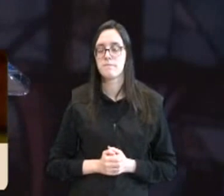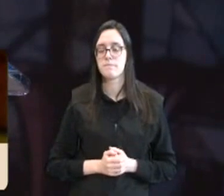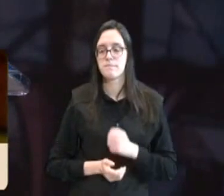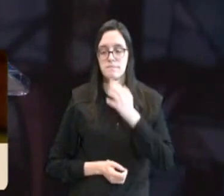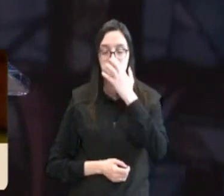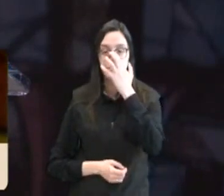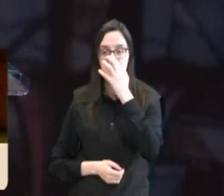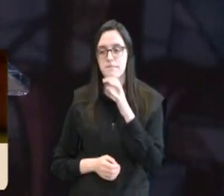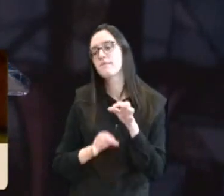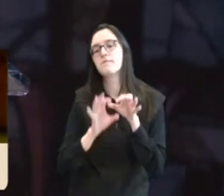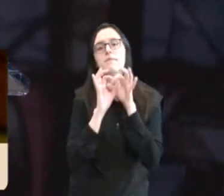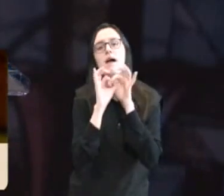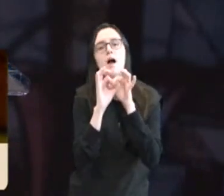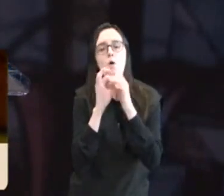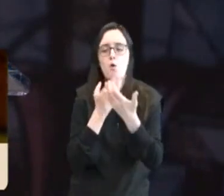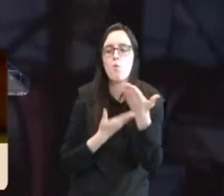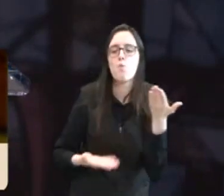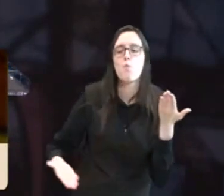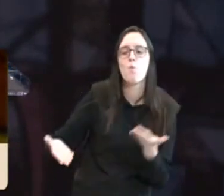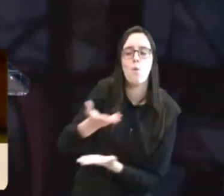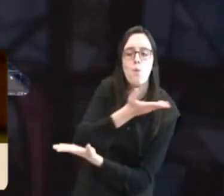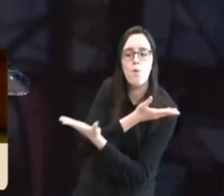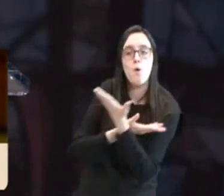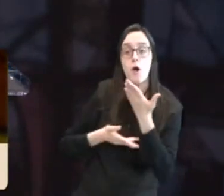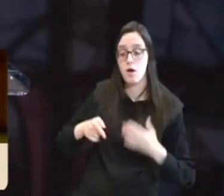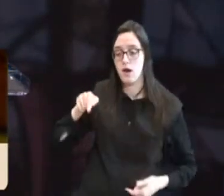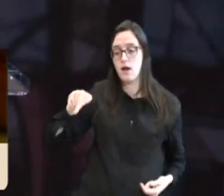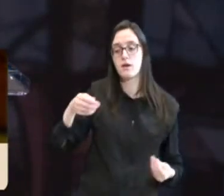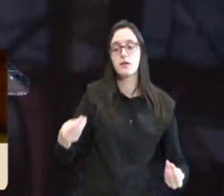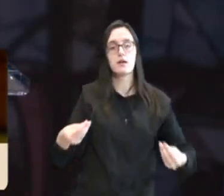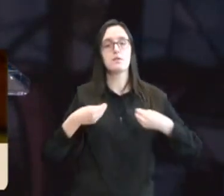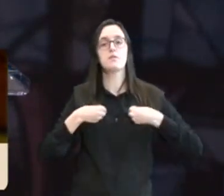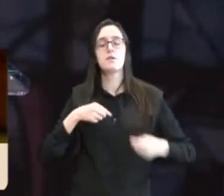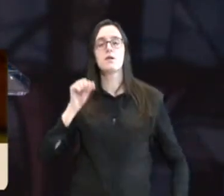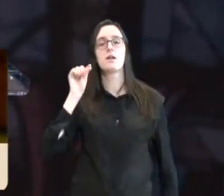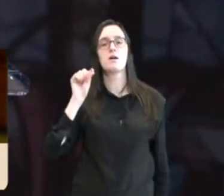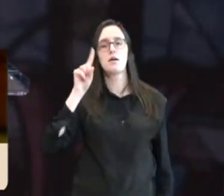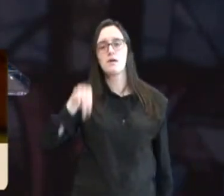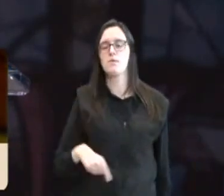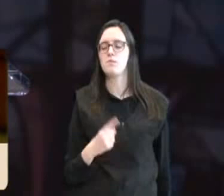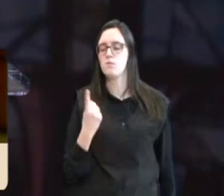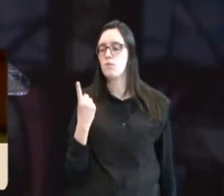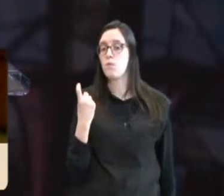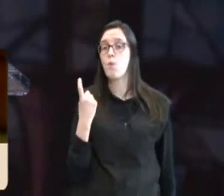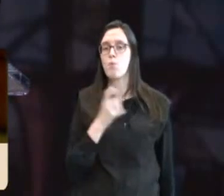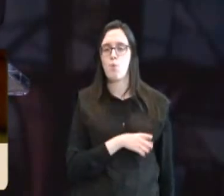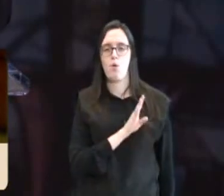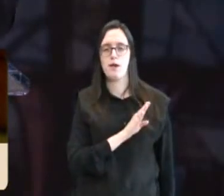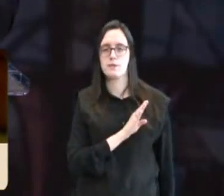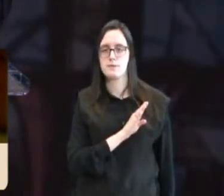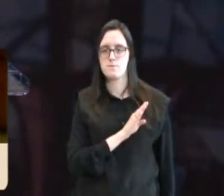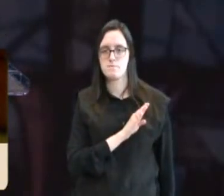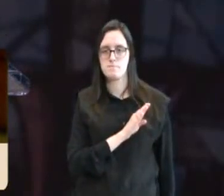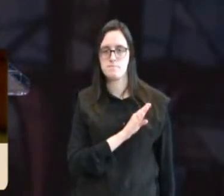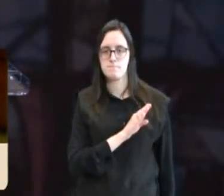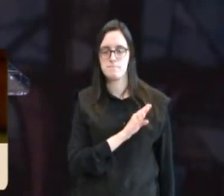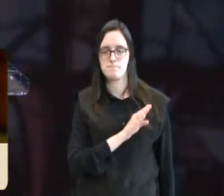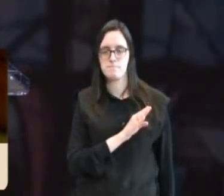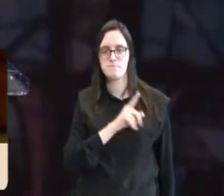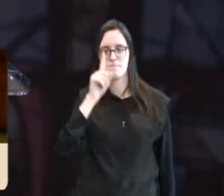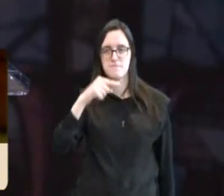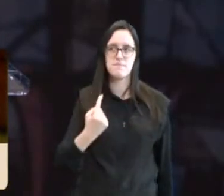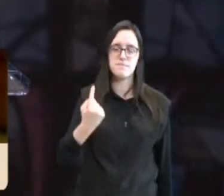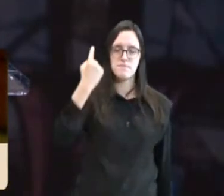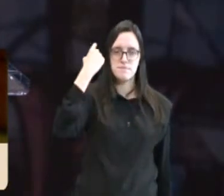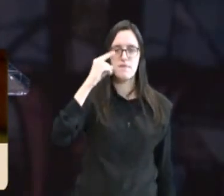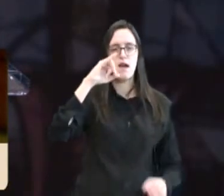união, irmãos, a comunhão, ela me traz um só coração. Foi o caso do templo lá